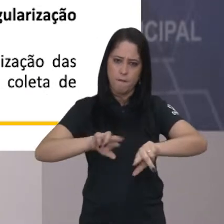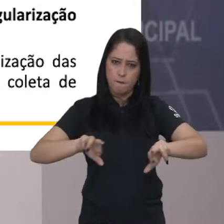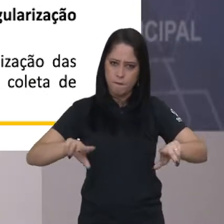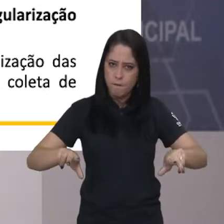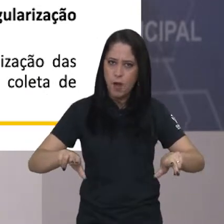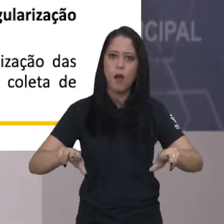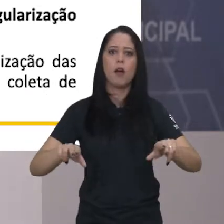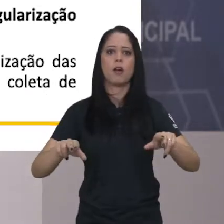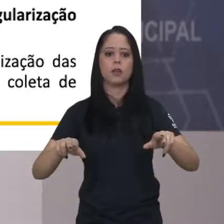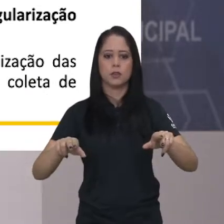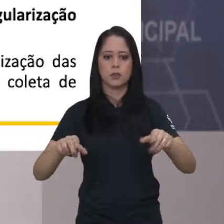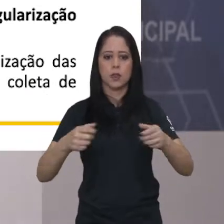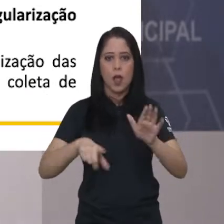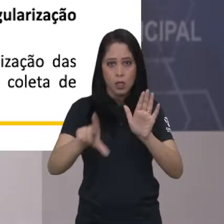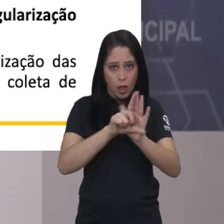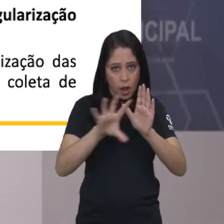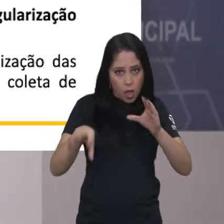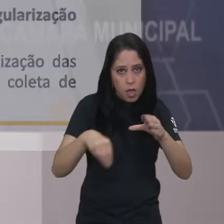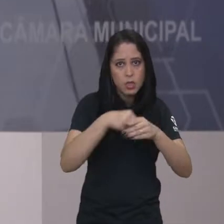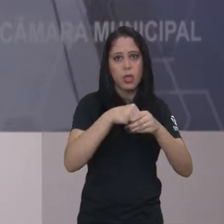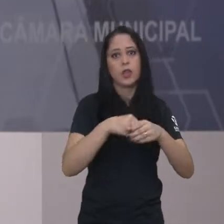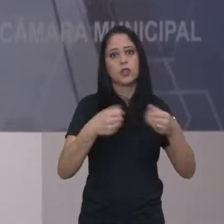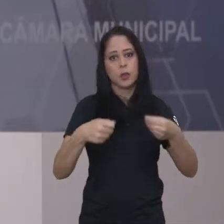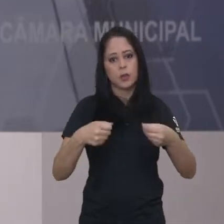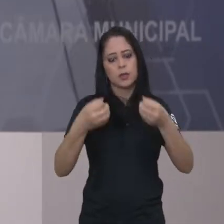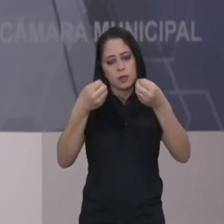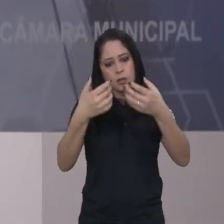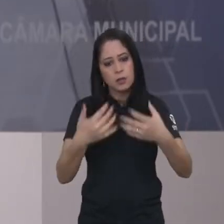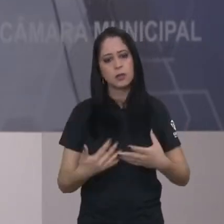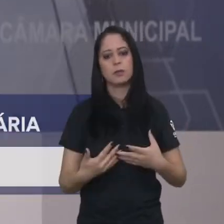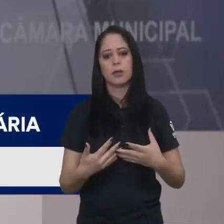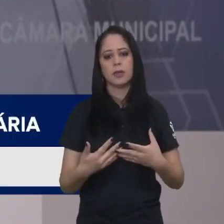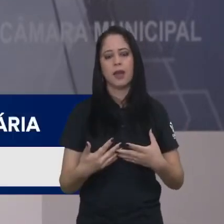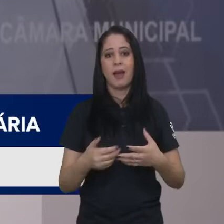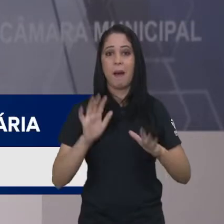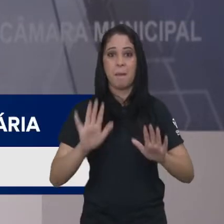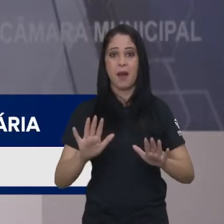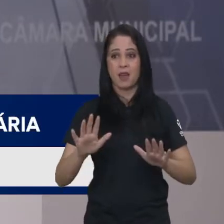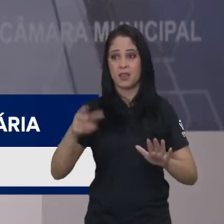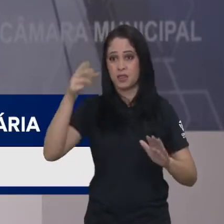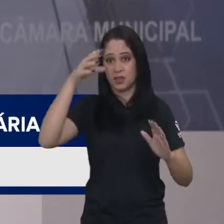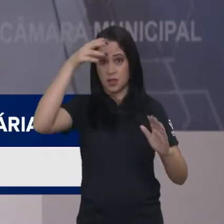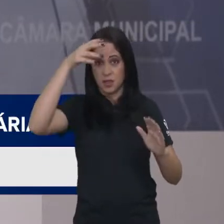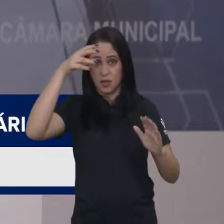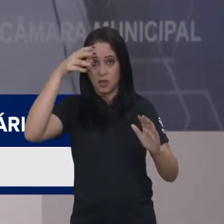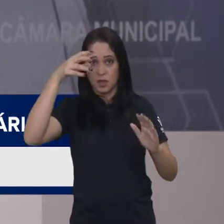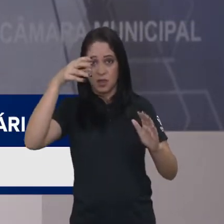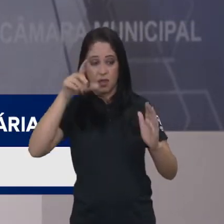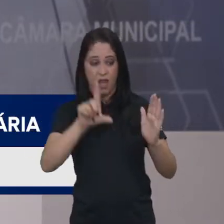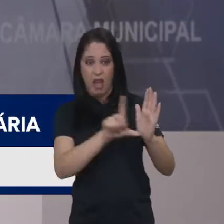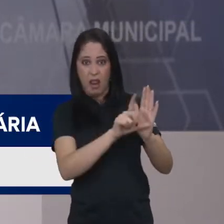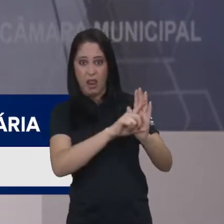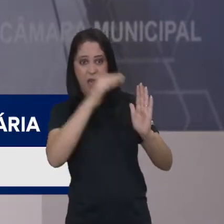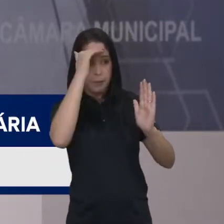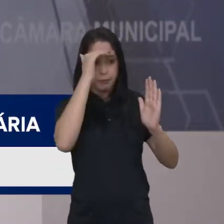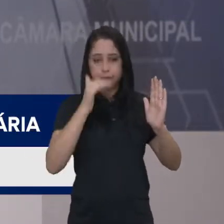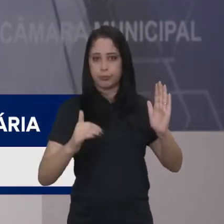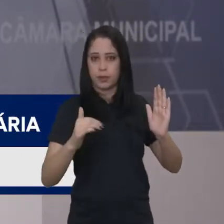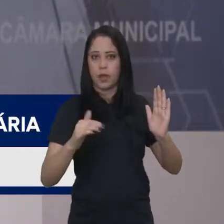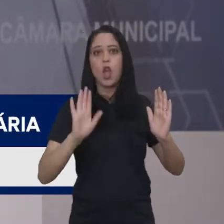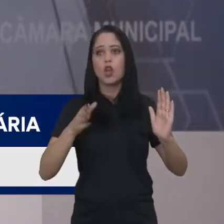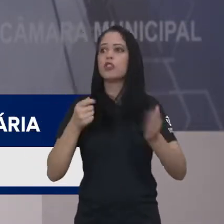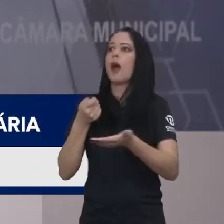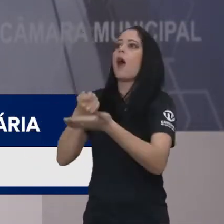garantias que também existem expressamente na lei. E essa lei, ela simplesmente não está sendo cumprida. Nós já cobramos isso